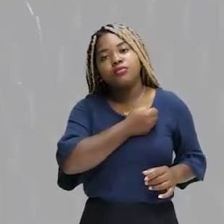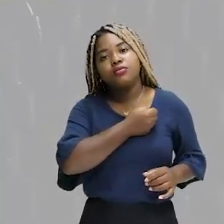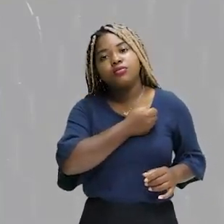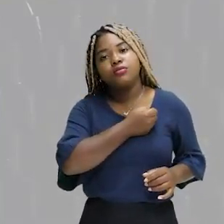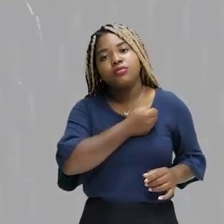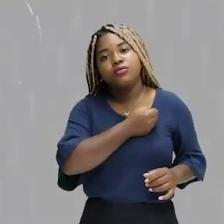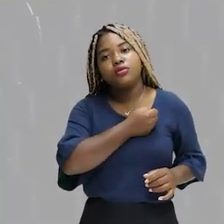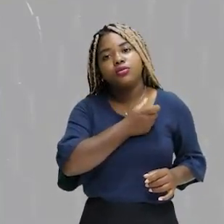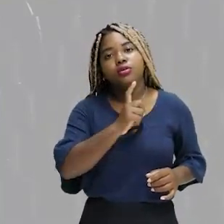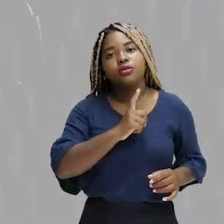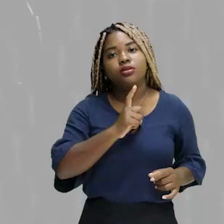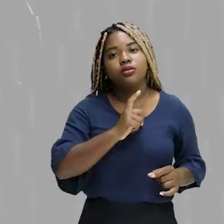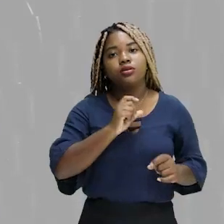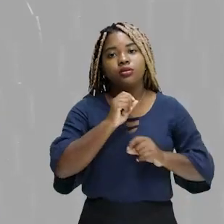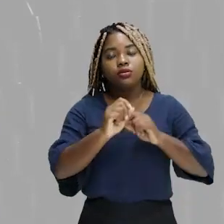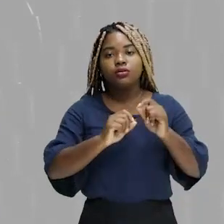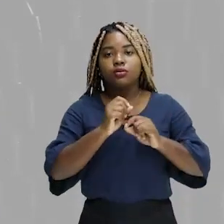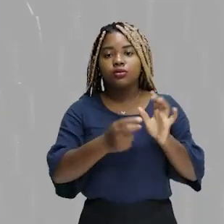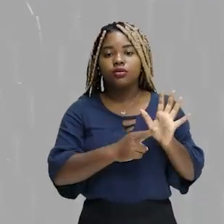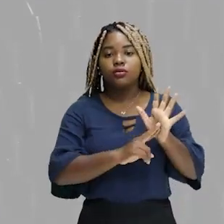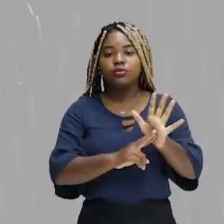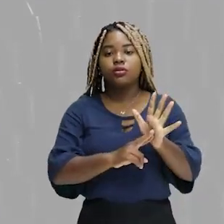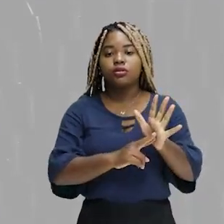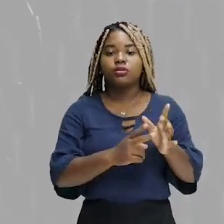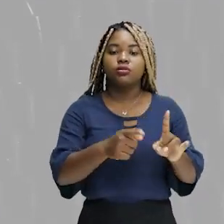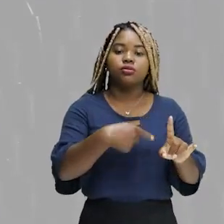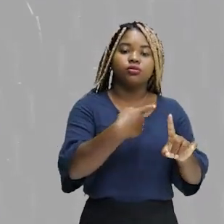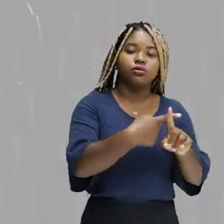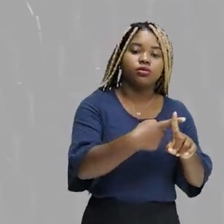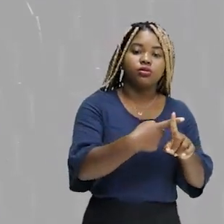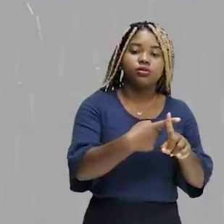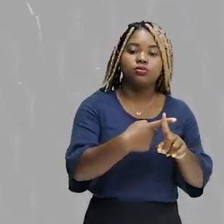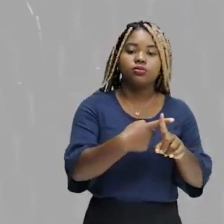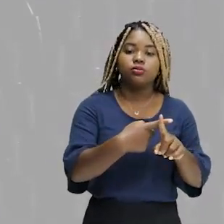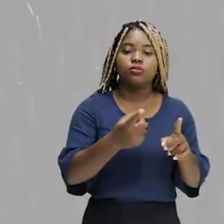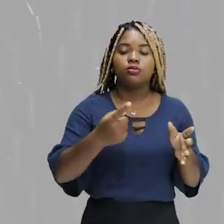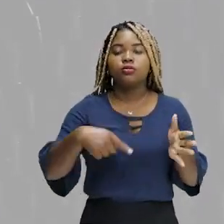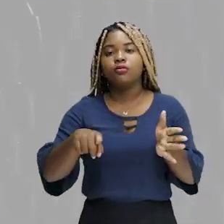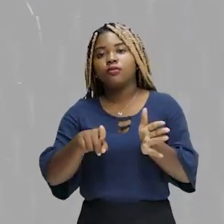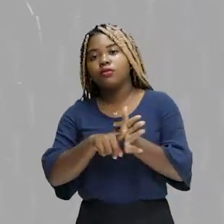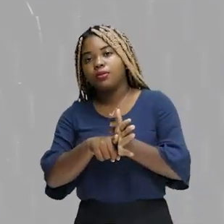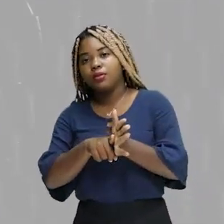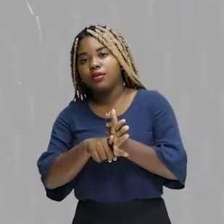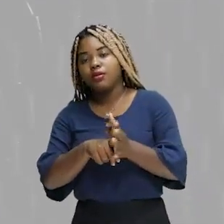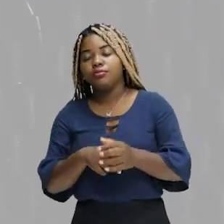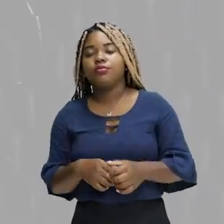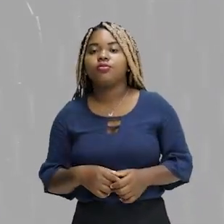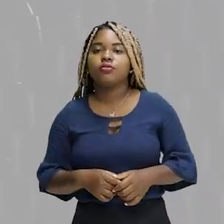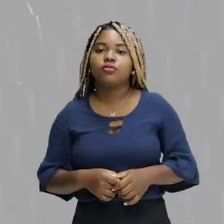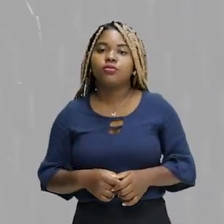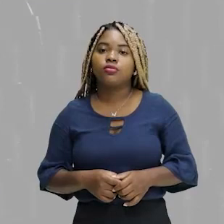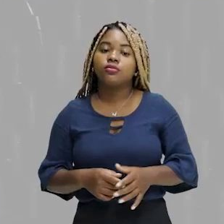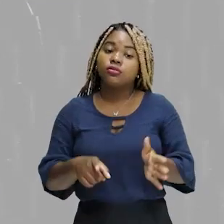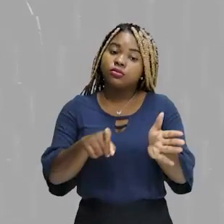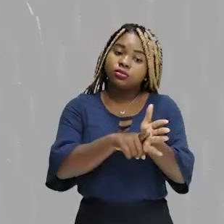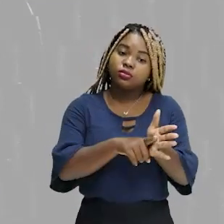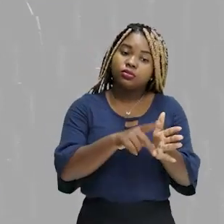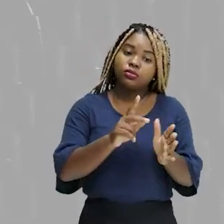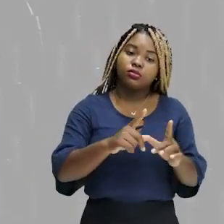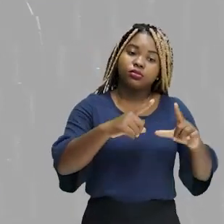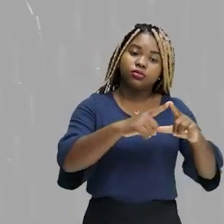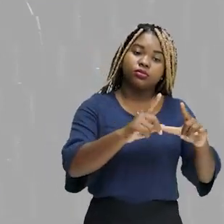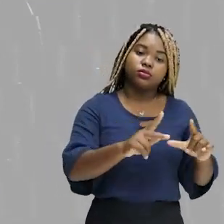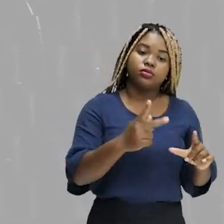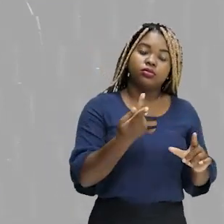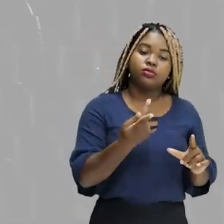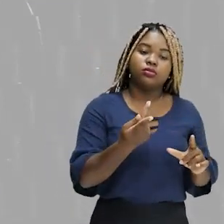um sinal, que pode ser positivo ou negativo. Turma, sinal negativo, ou seja, ΔH